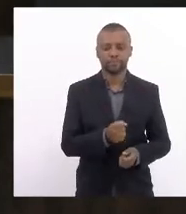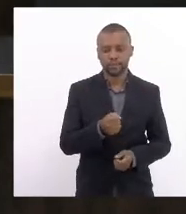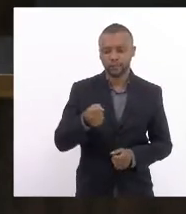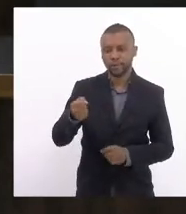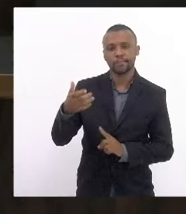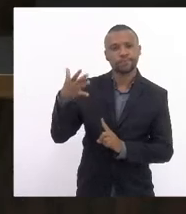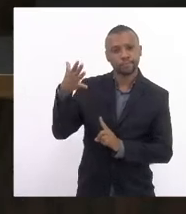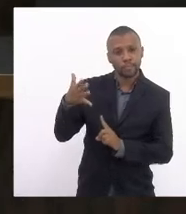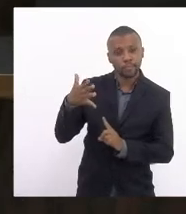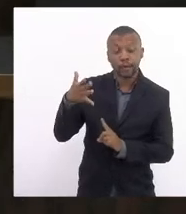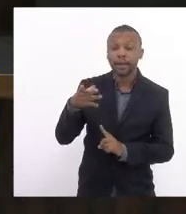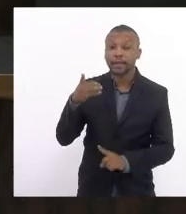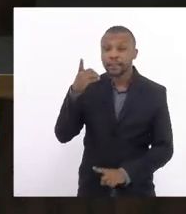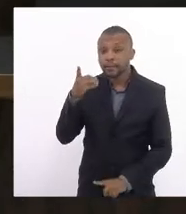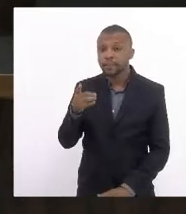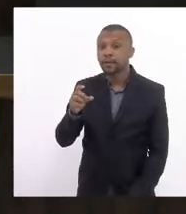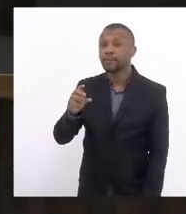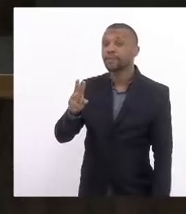deputado Valdec.